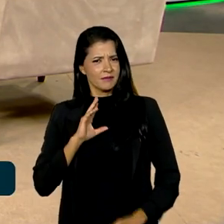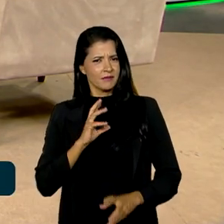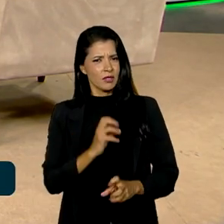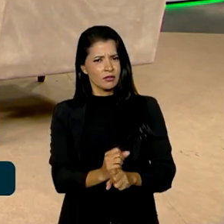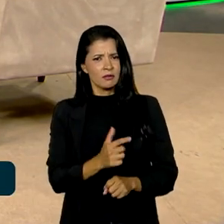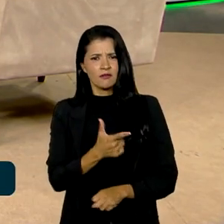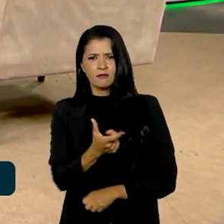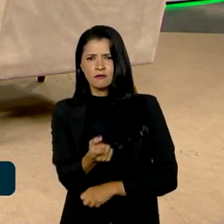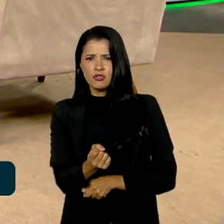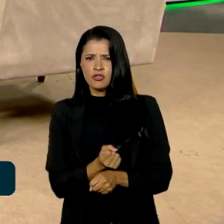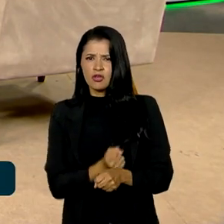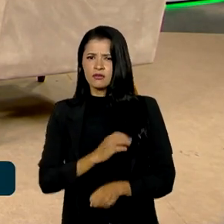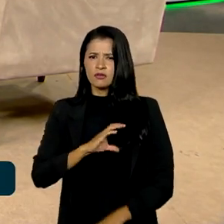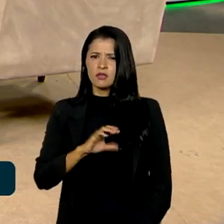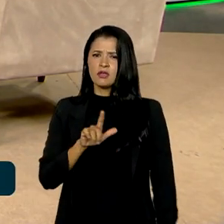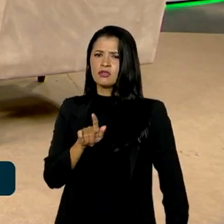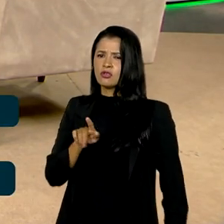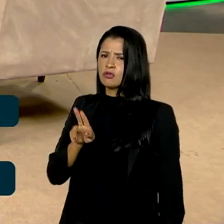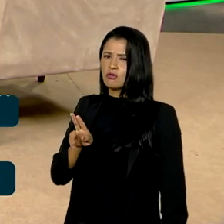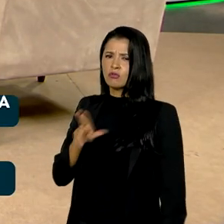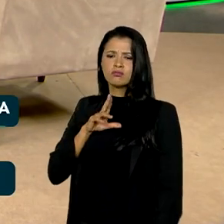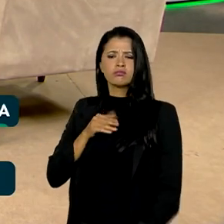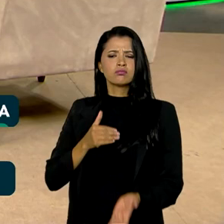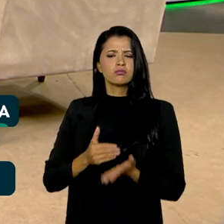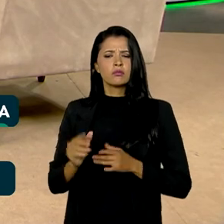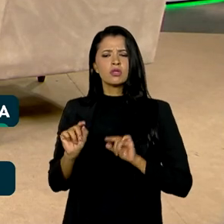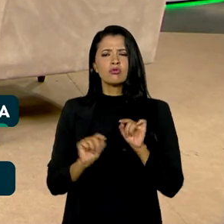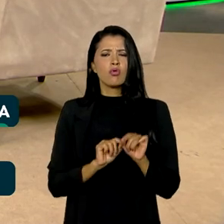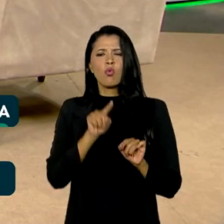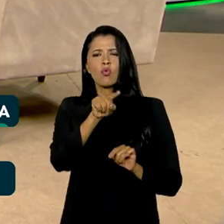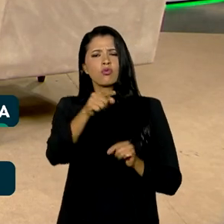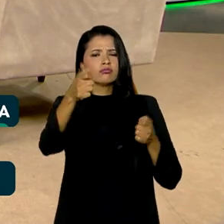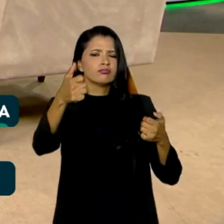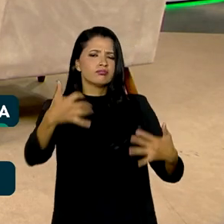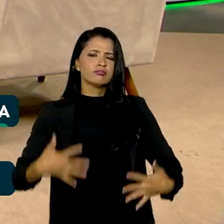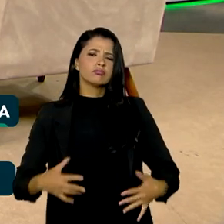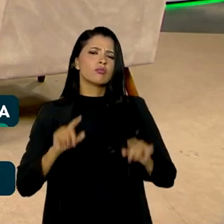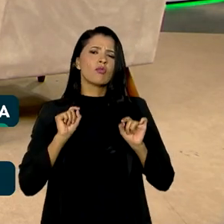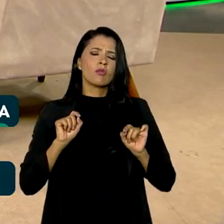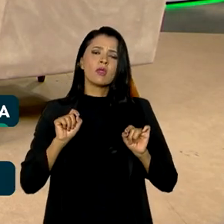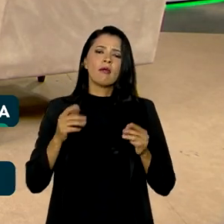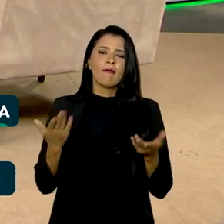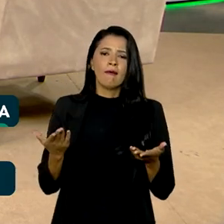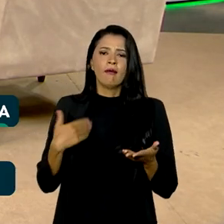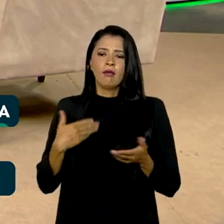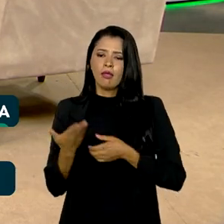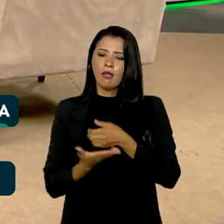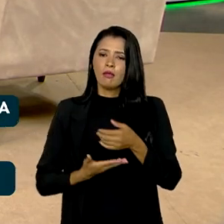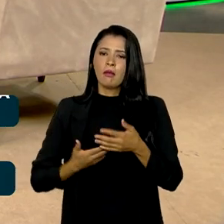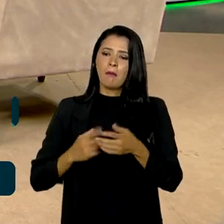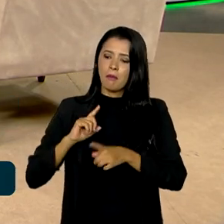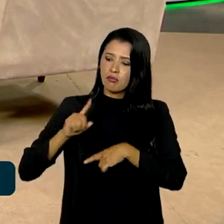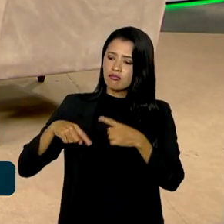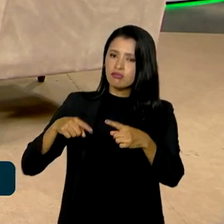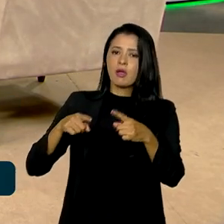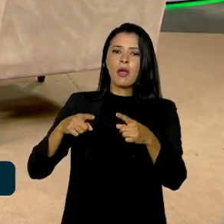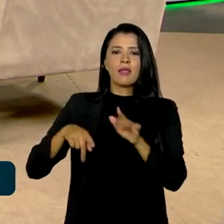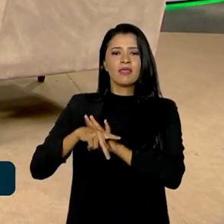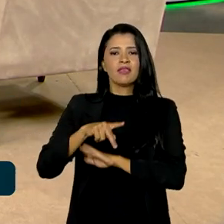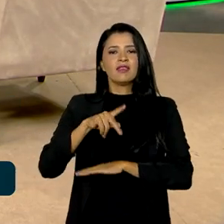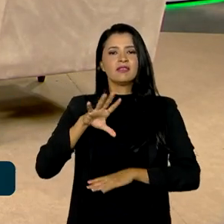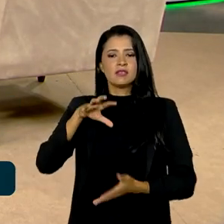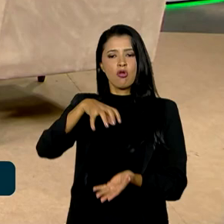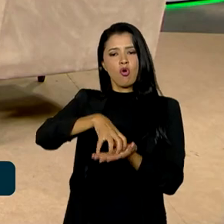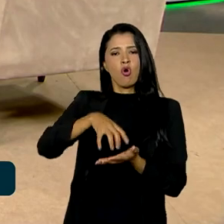anos de CGU, né? Para a gente começar, o que o senhor pode dizer sobre os principais avanços desse órgão que